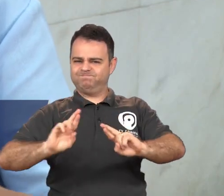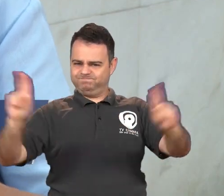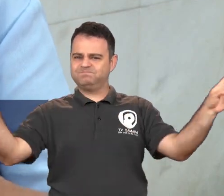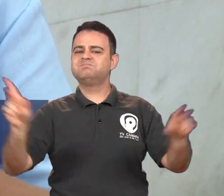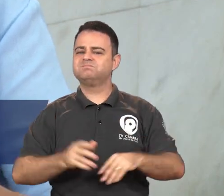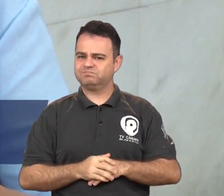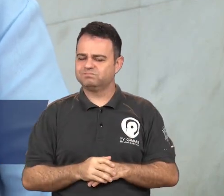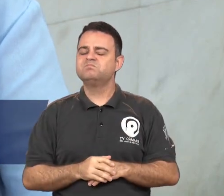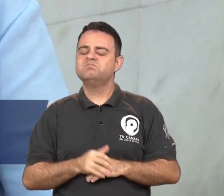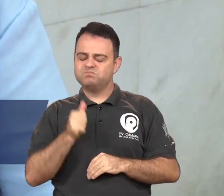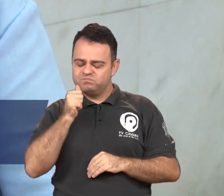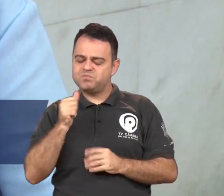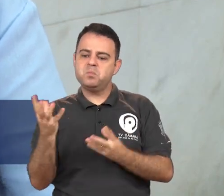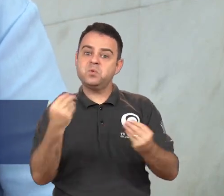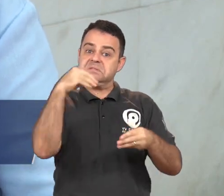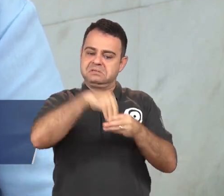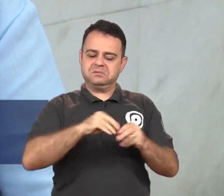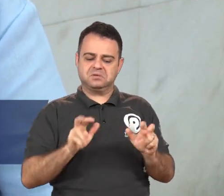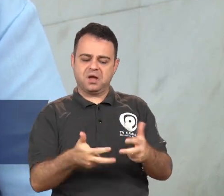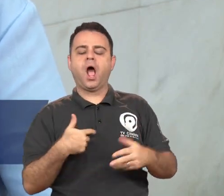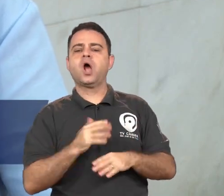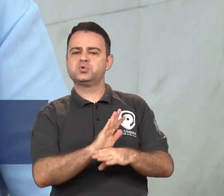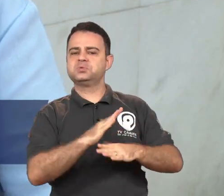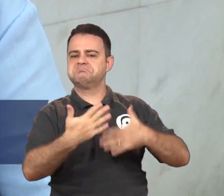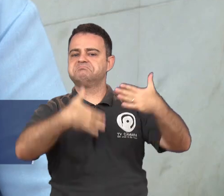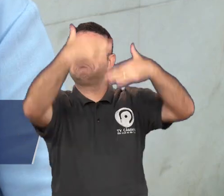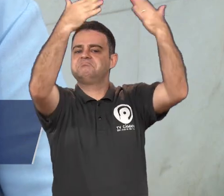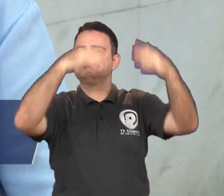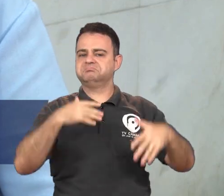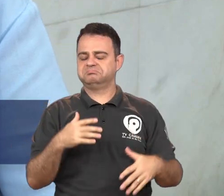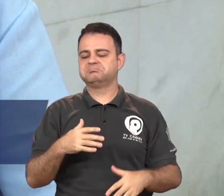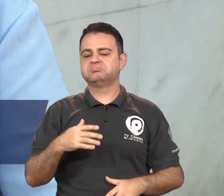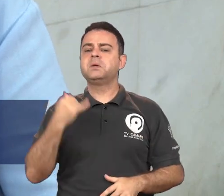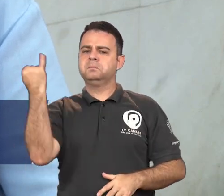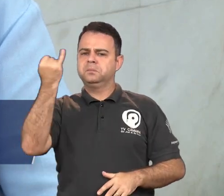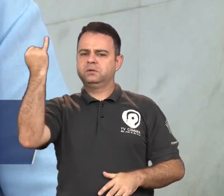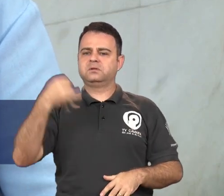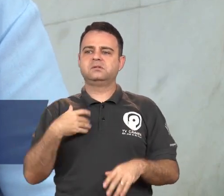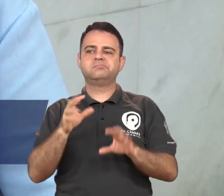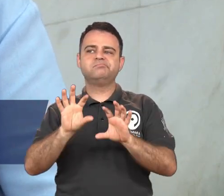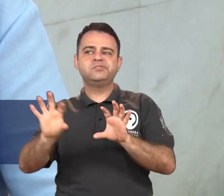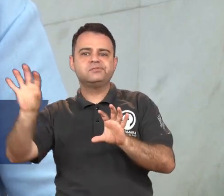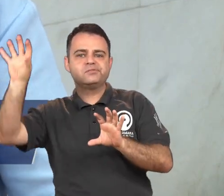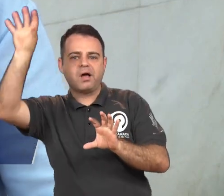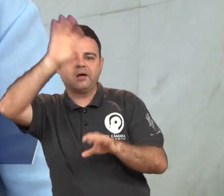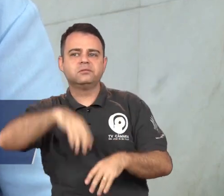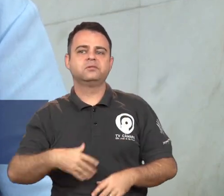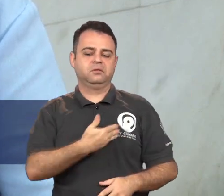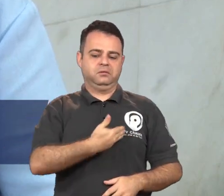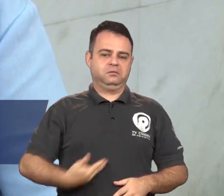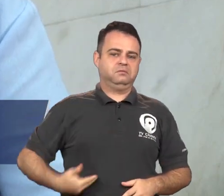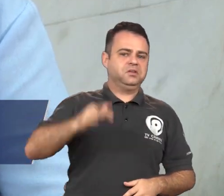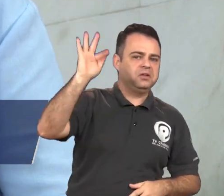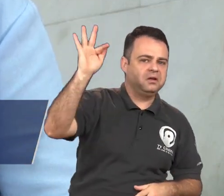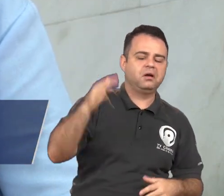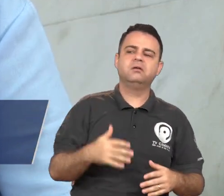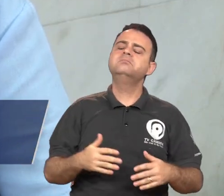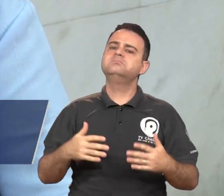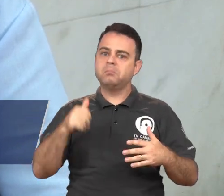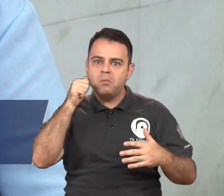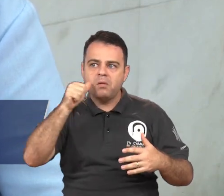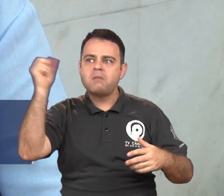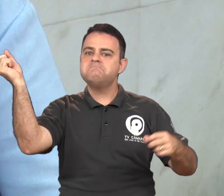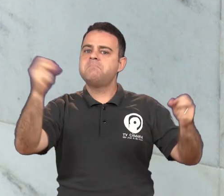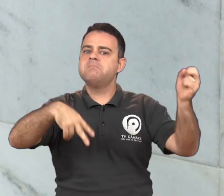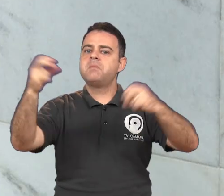você tem mulheres na Casa de Leis. Então, é importante, seja a nível estadual, federal, nós precisamos melhorar cada